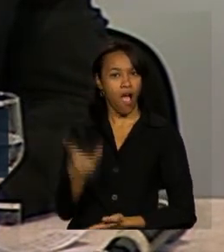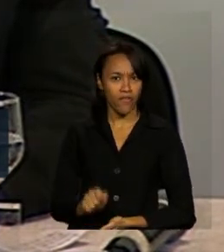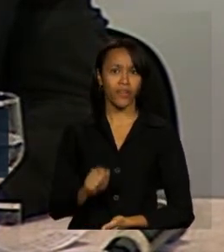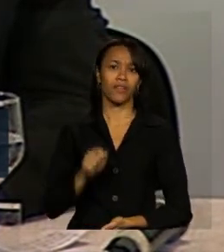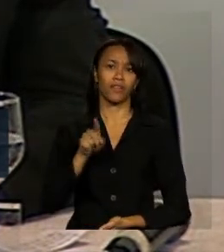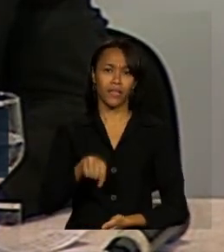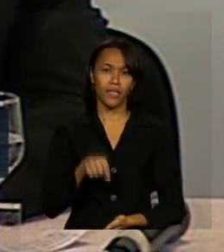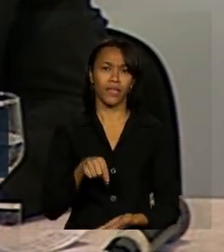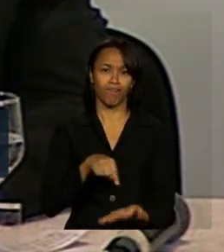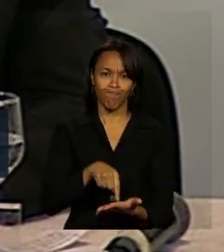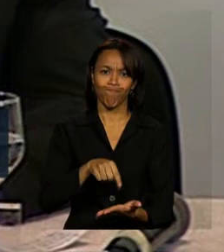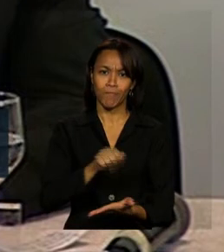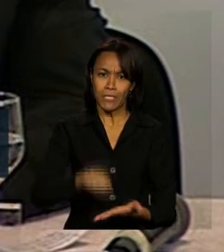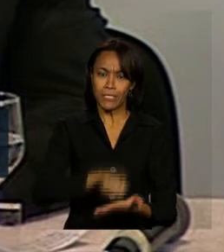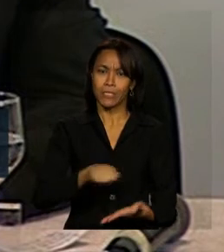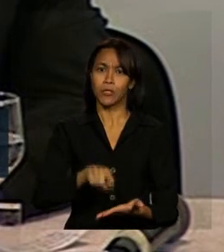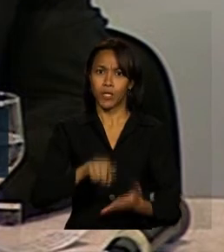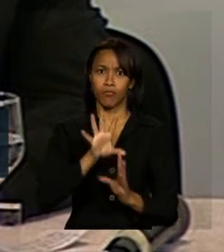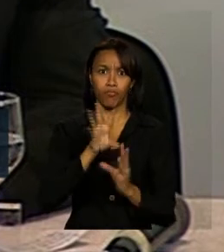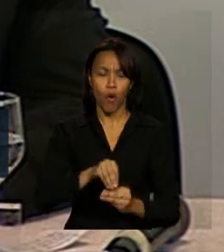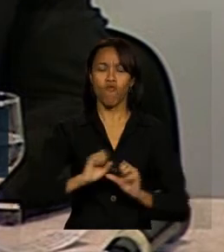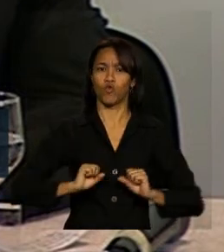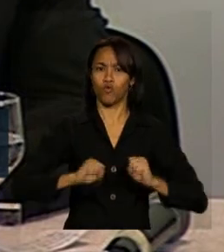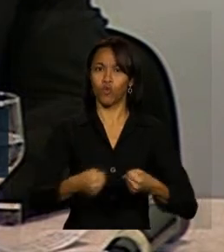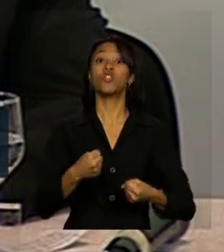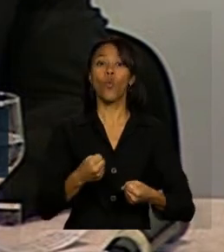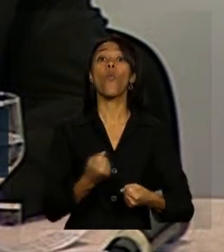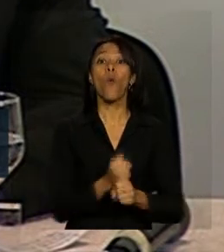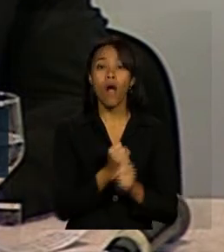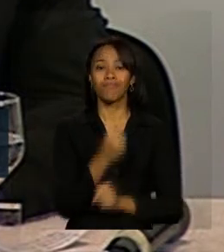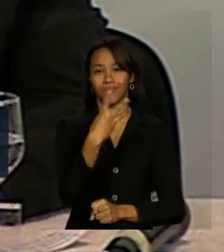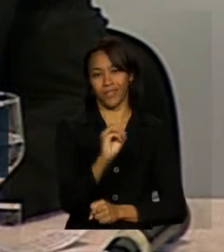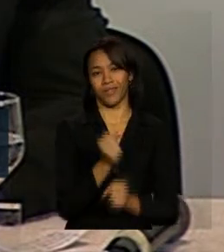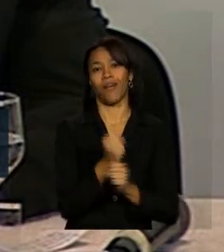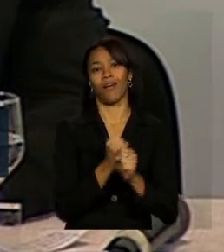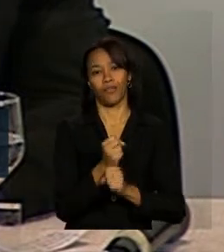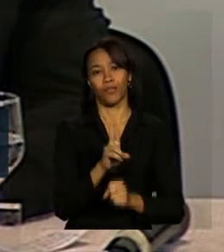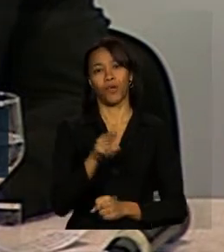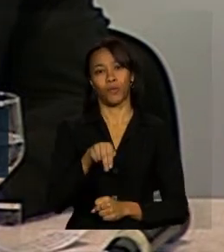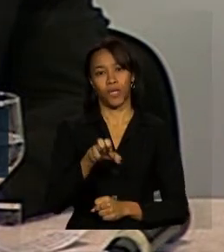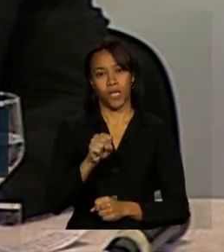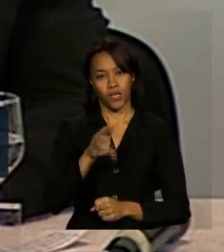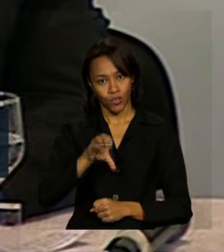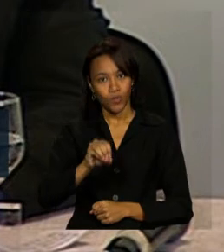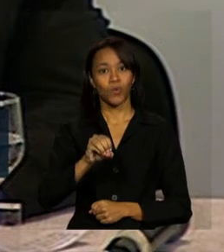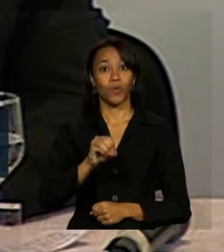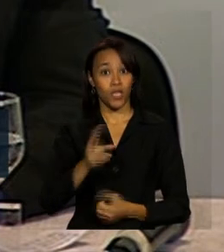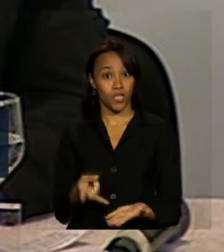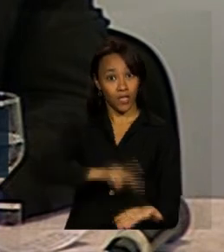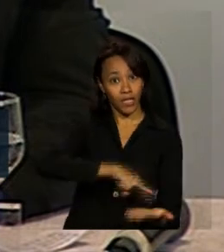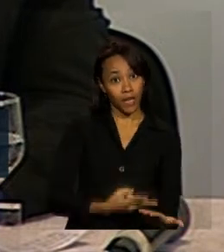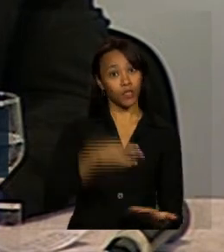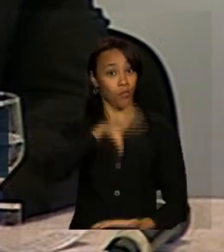definitivo compêndio de história que resultou de um esforço de 30 anos da Unesco e do qual, na sua versão